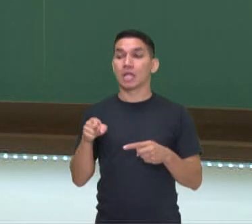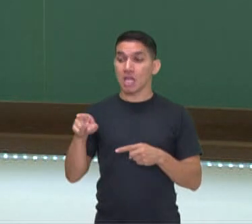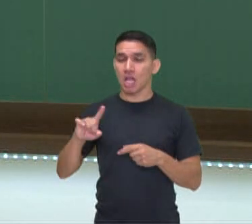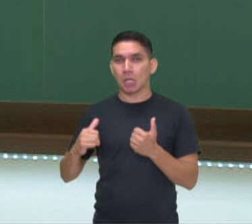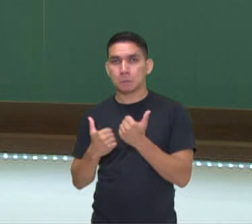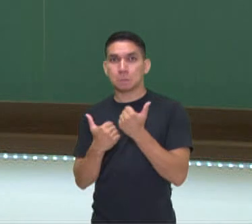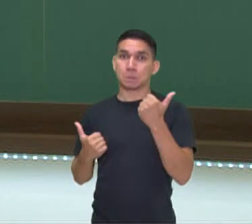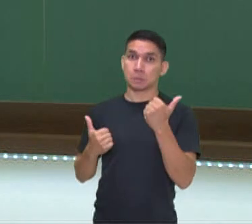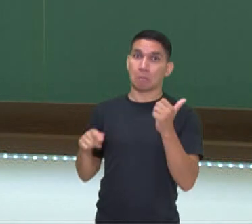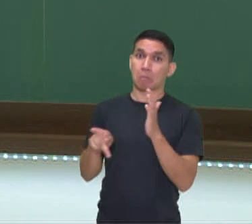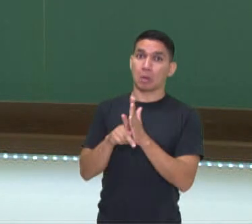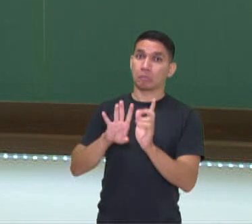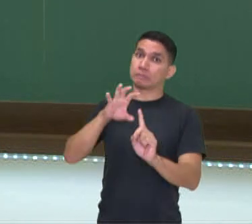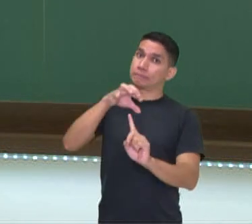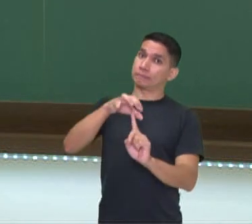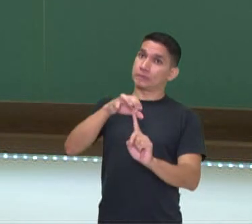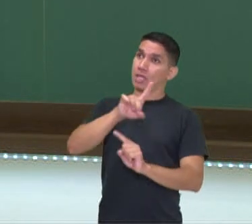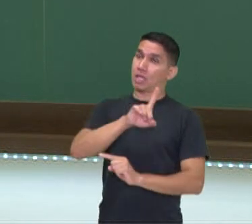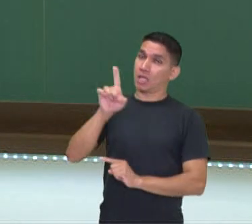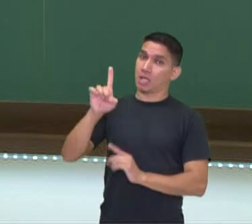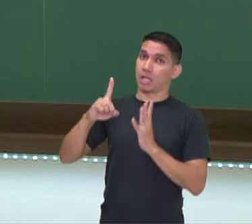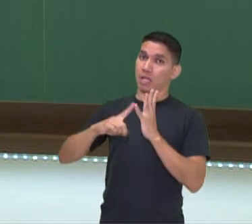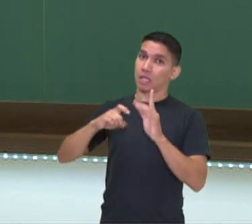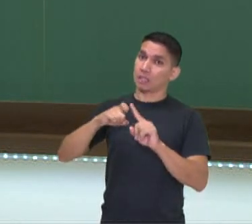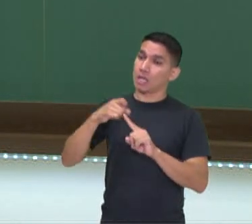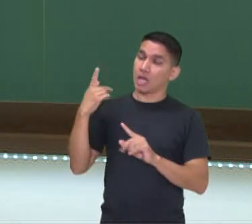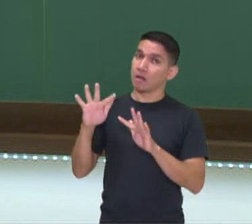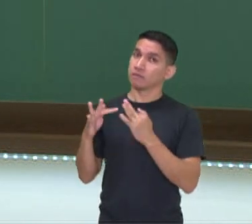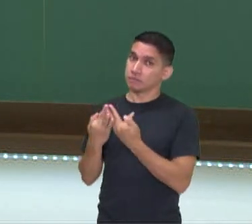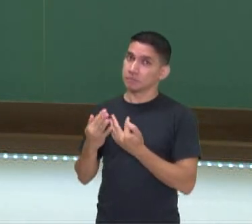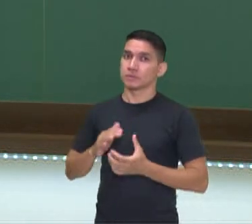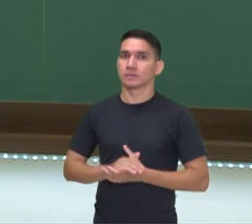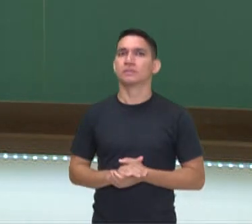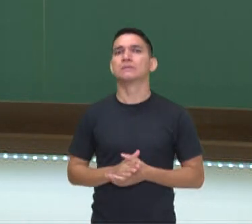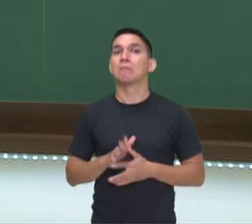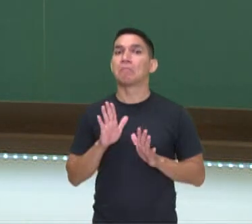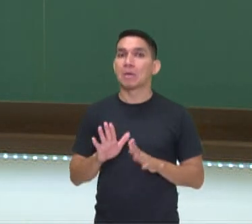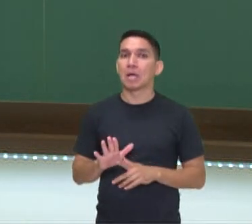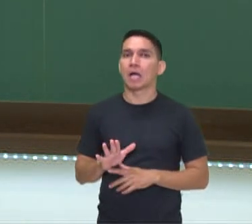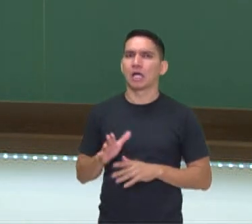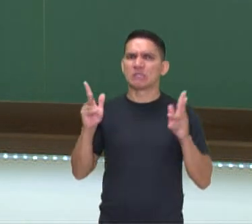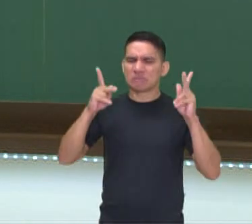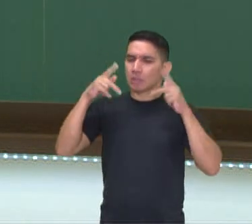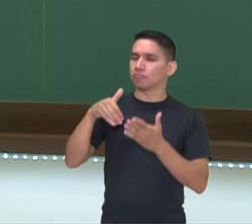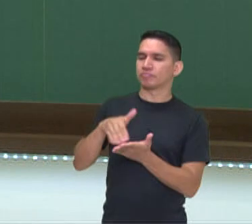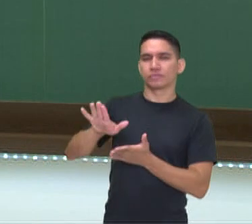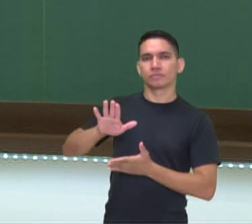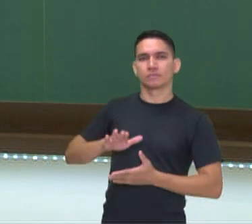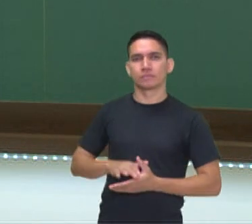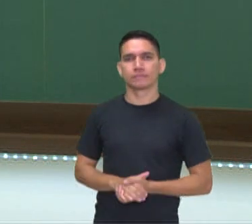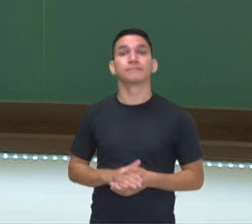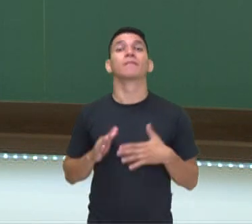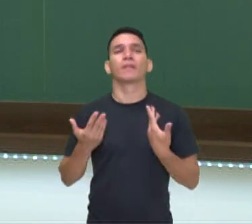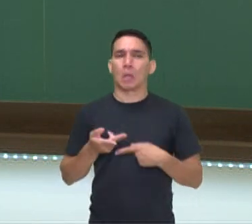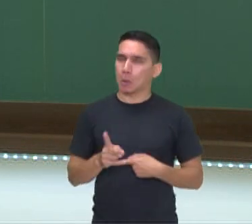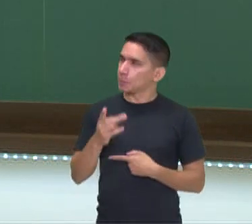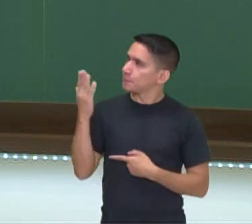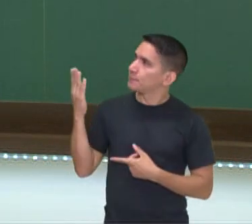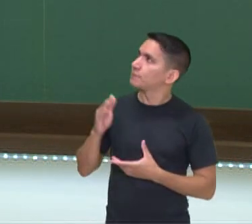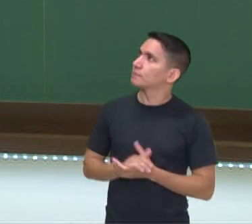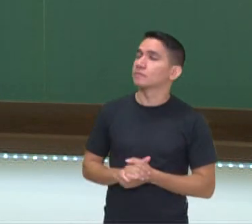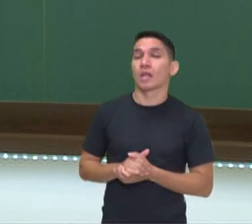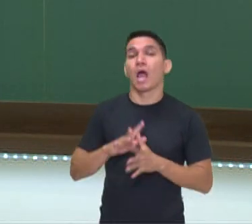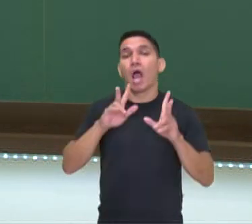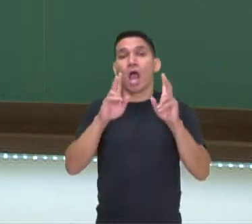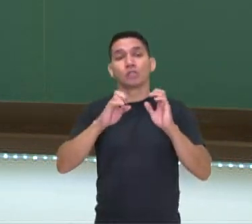de príncipe da Inglaterra, de rei da Inglaterra lá, ele era da família lá. Mesmo assim, o Carafa, tá? Então, continuando aqui, sobre